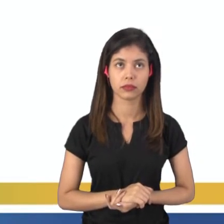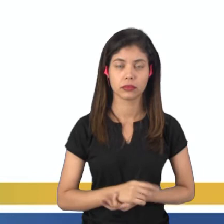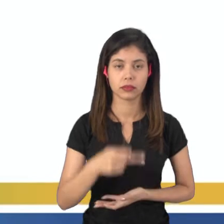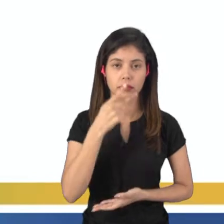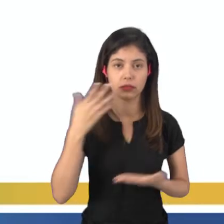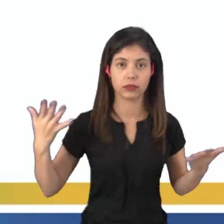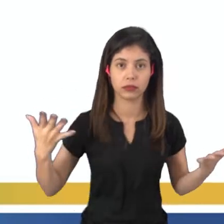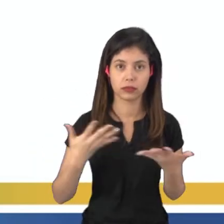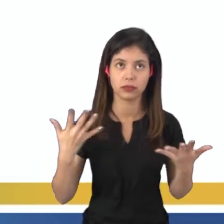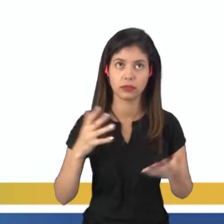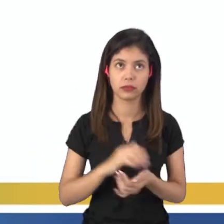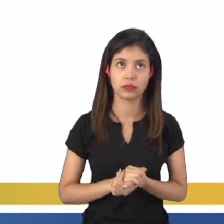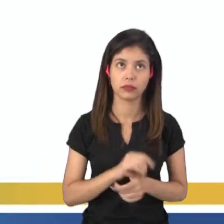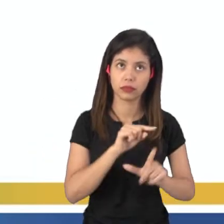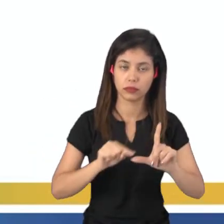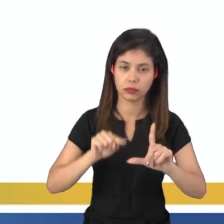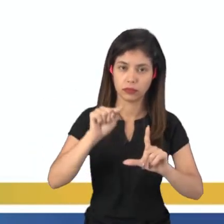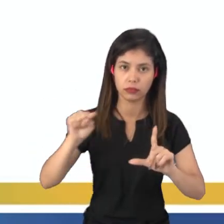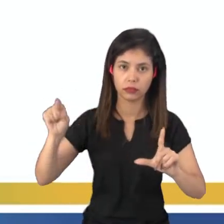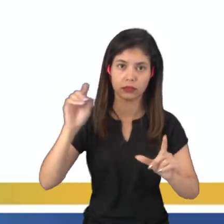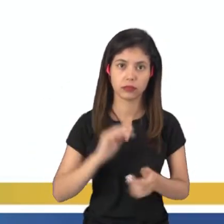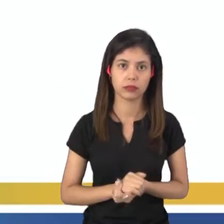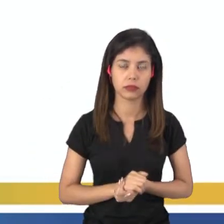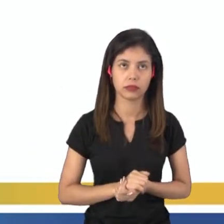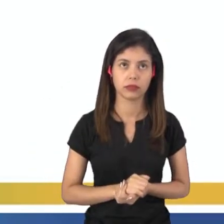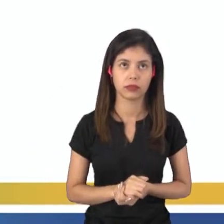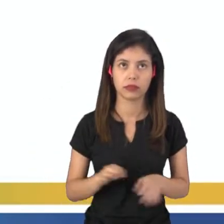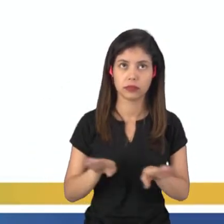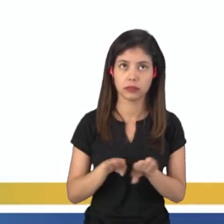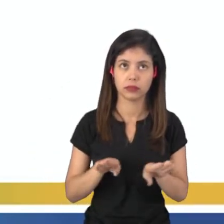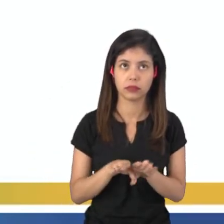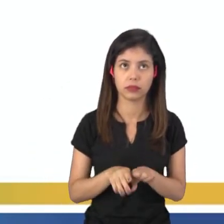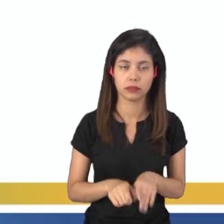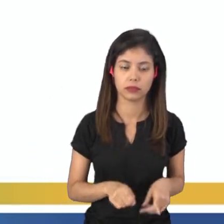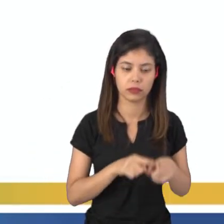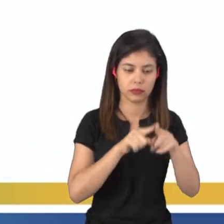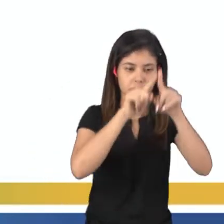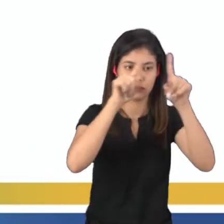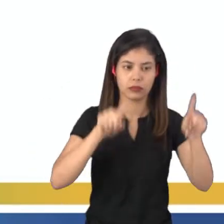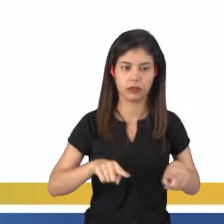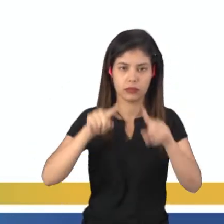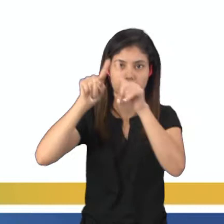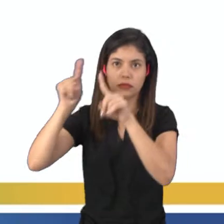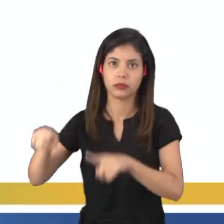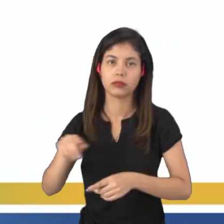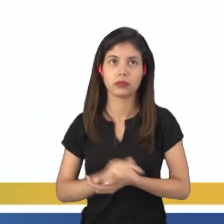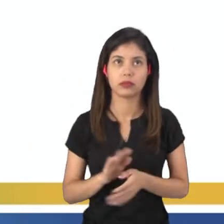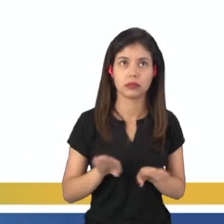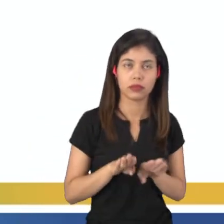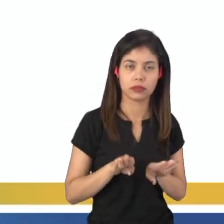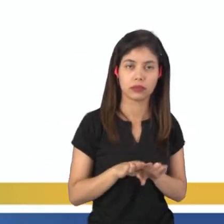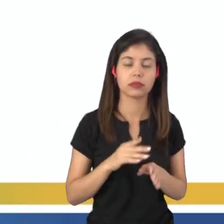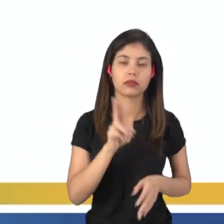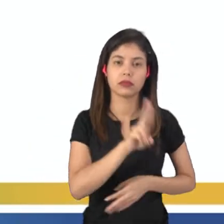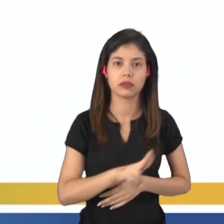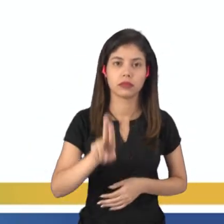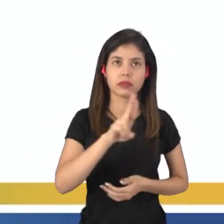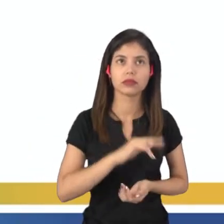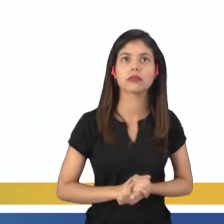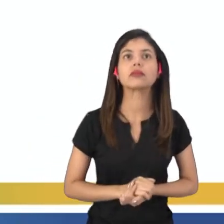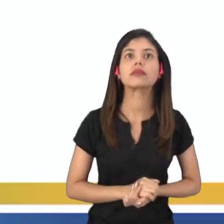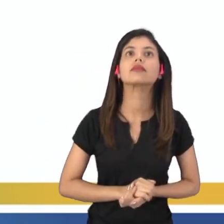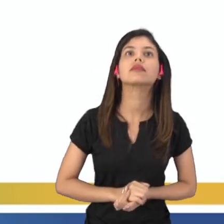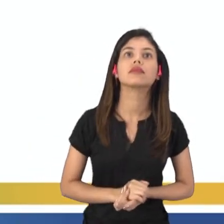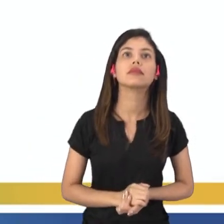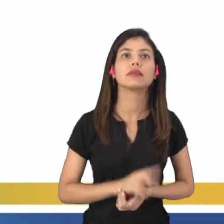Falaremos agora sobre gráficos de colunas. Então, juntamente aos gráficos em barra, né, são os mais